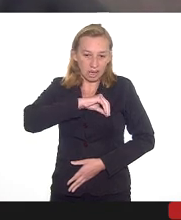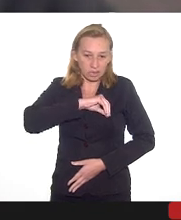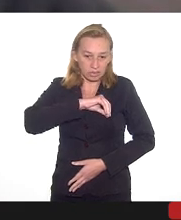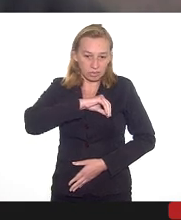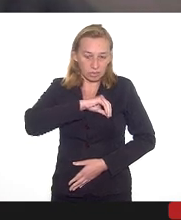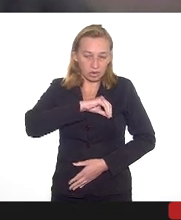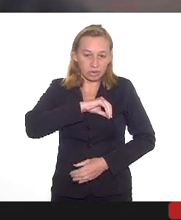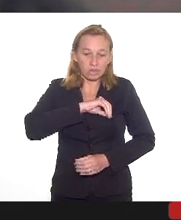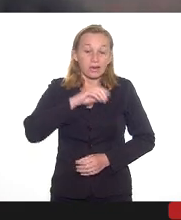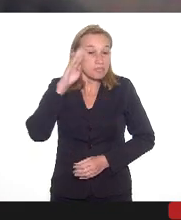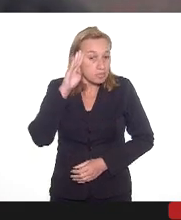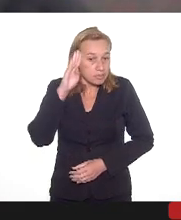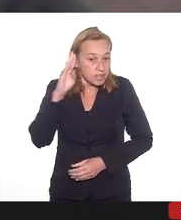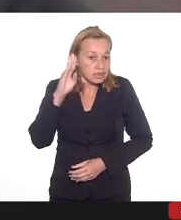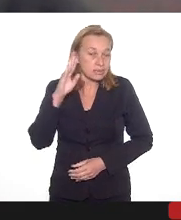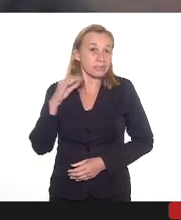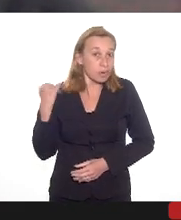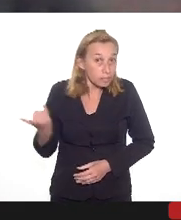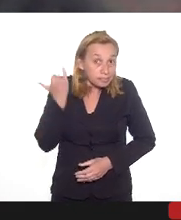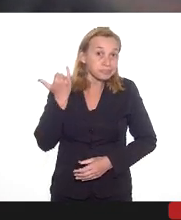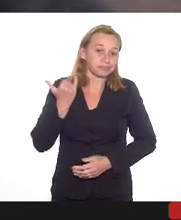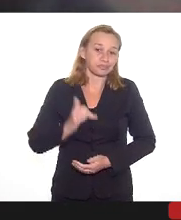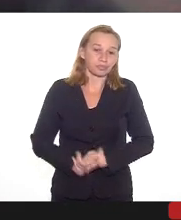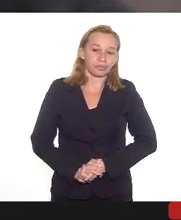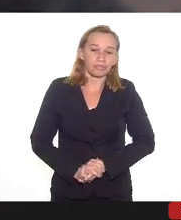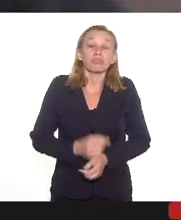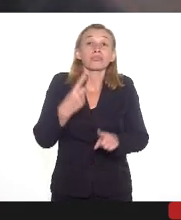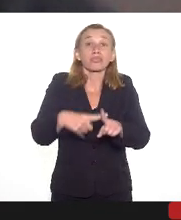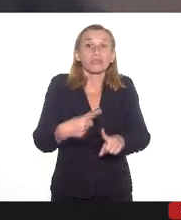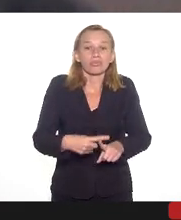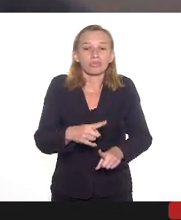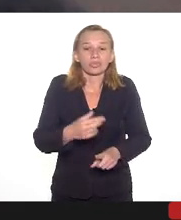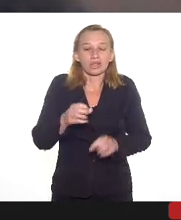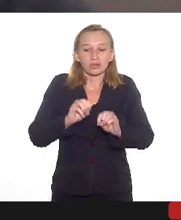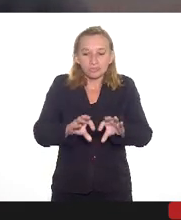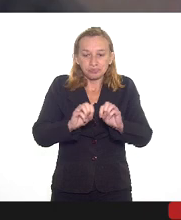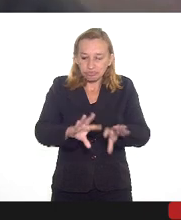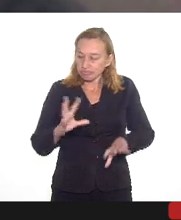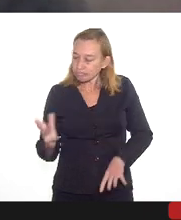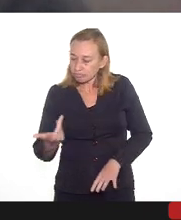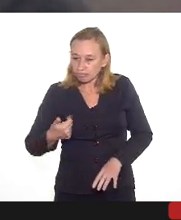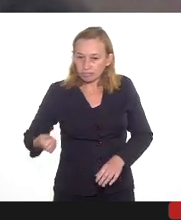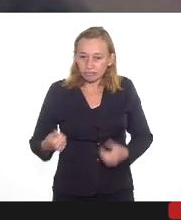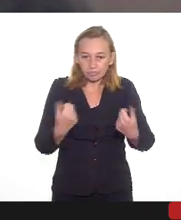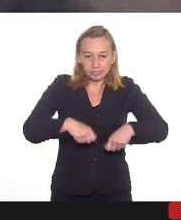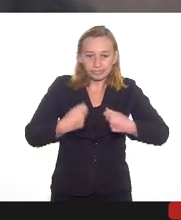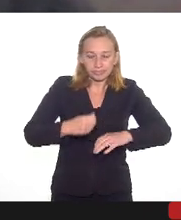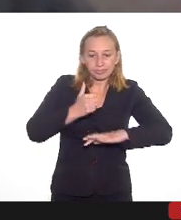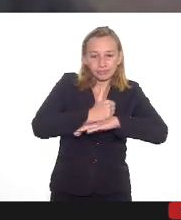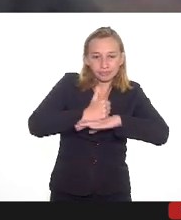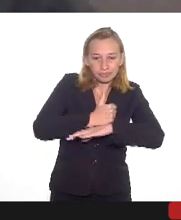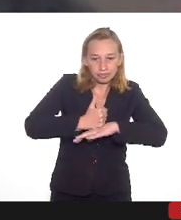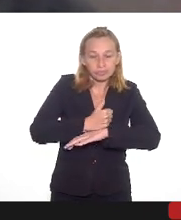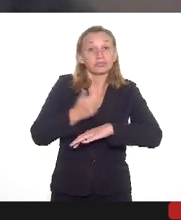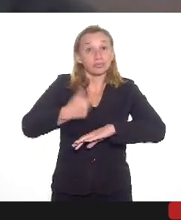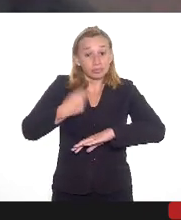agenda prioritária. Mesmo porque, para a gente ter uma educação de qualidade, é necessário que se tenha profissionais ganhando em